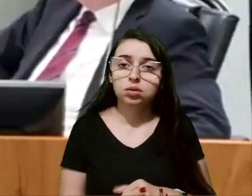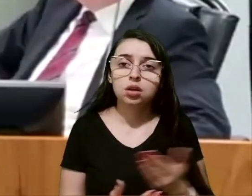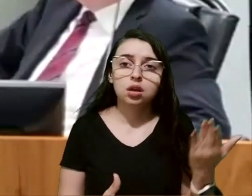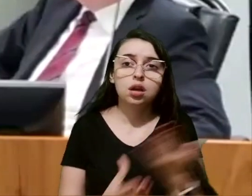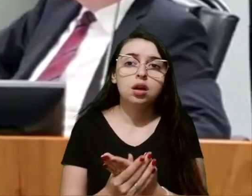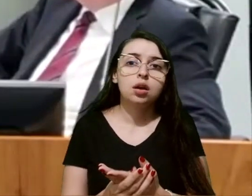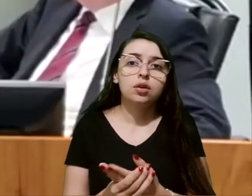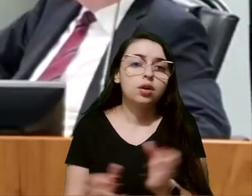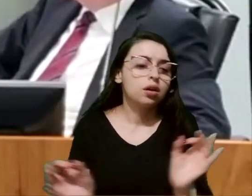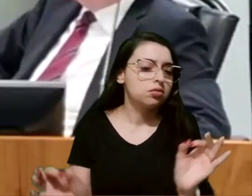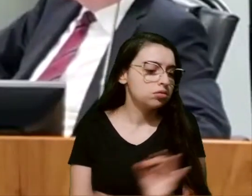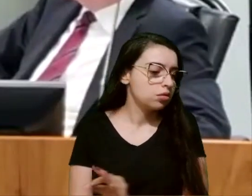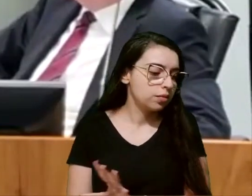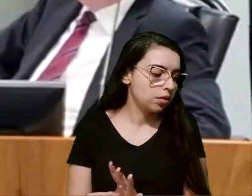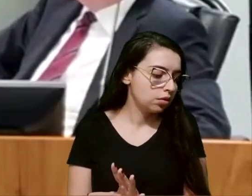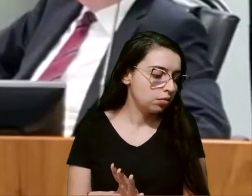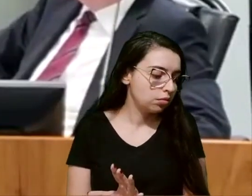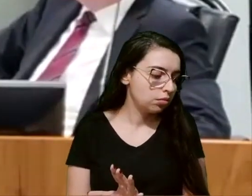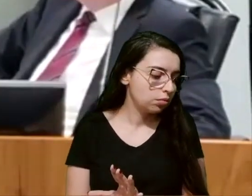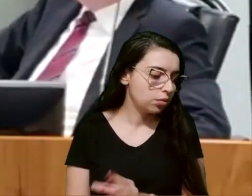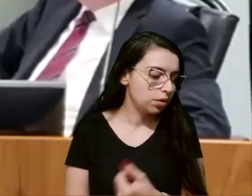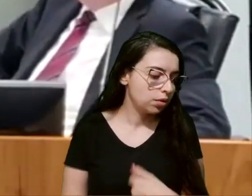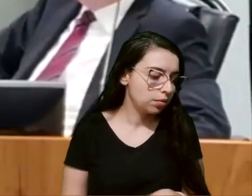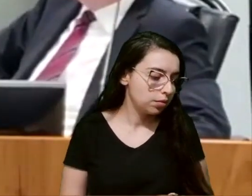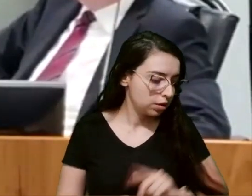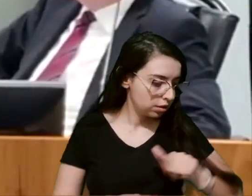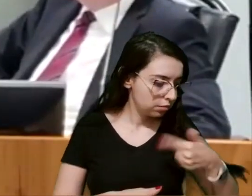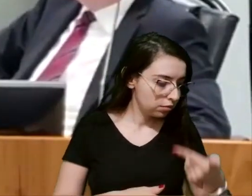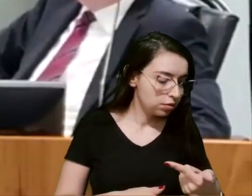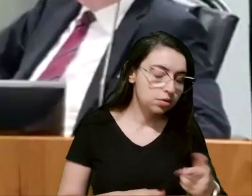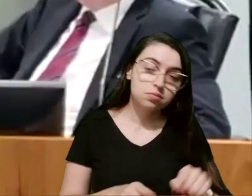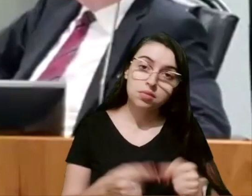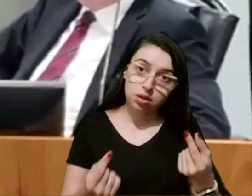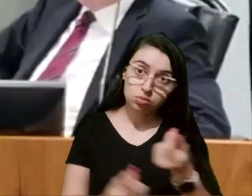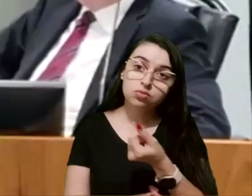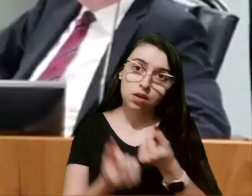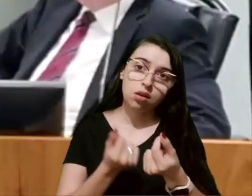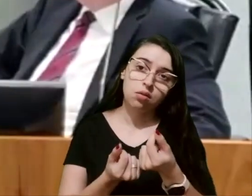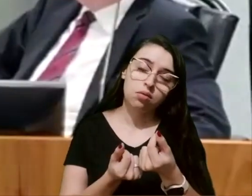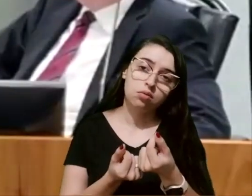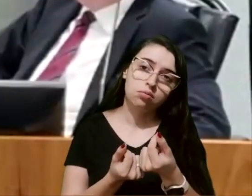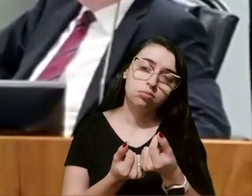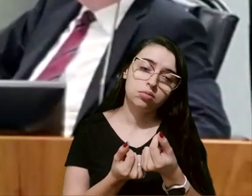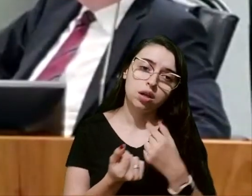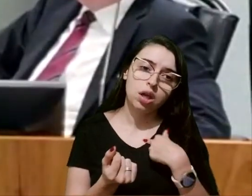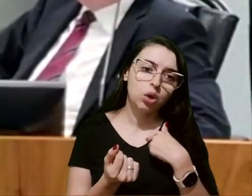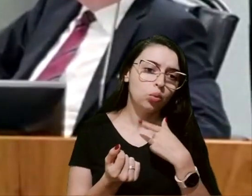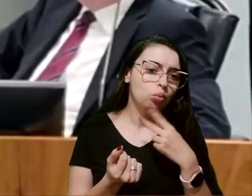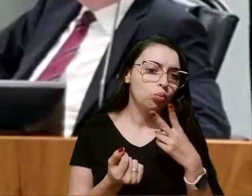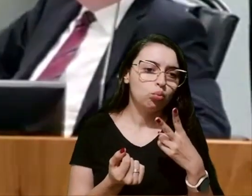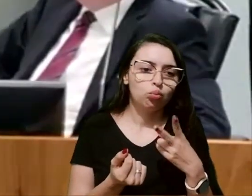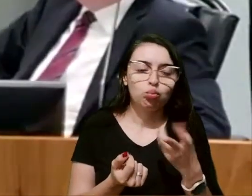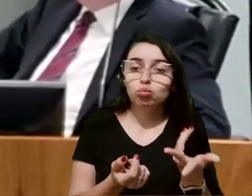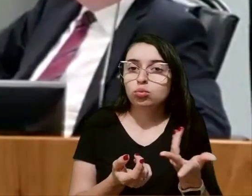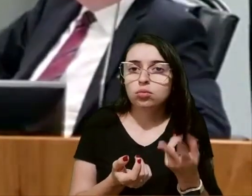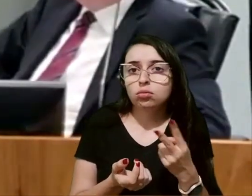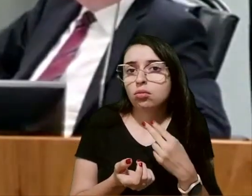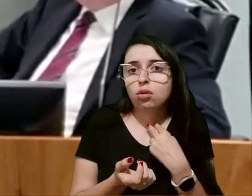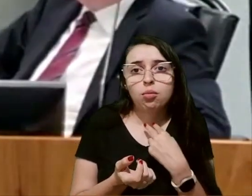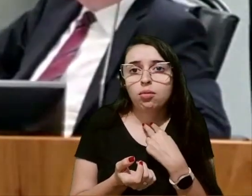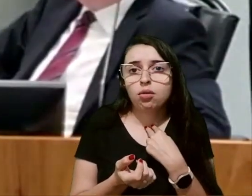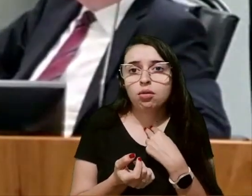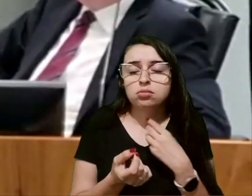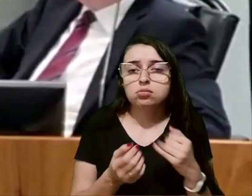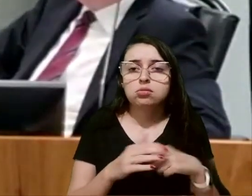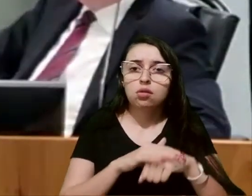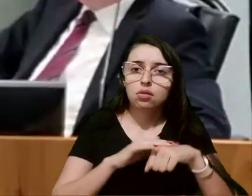a volatilidade judiciária praticamente desapareceu, quando ela foi medida depois, mas teve um custo. Então, assim, eu não consigo conversar com a